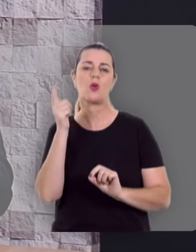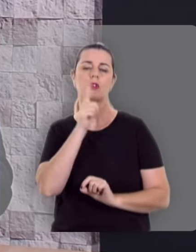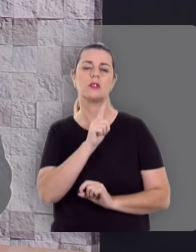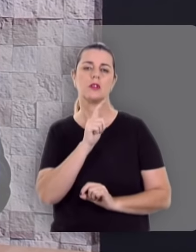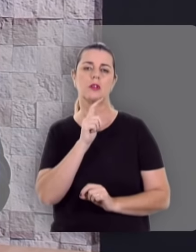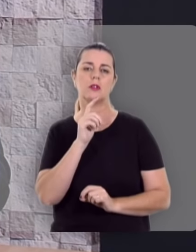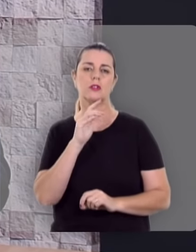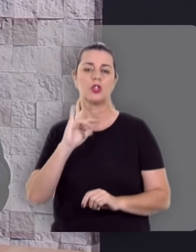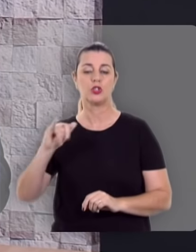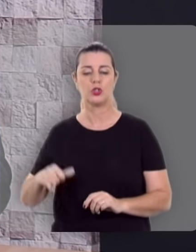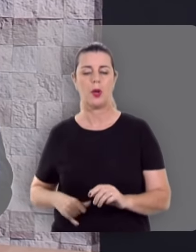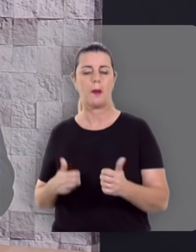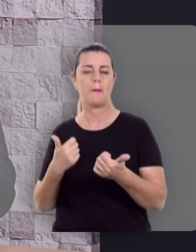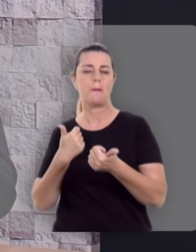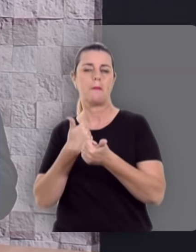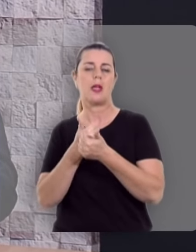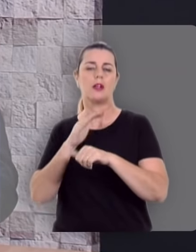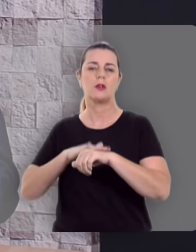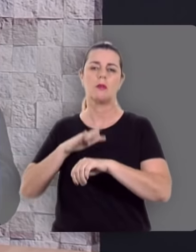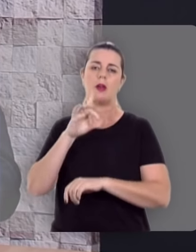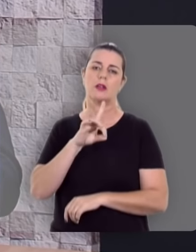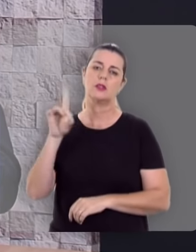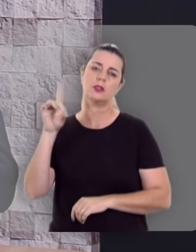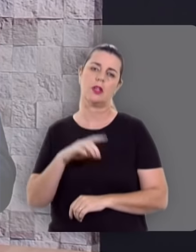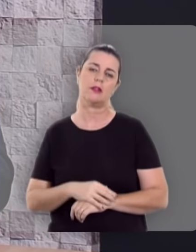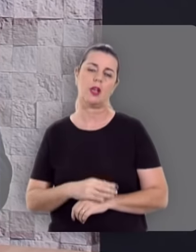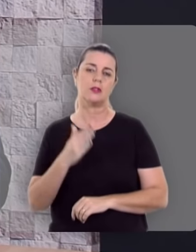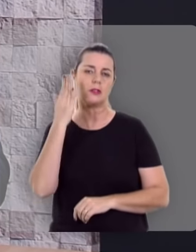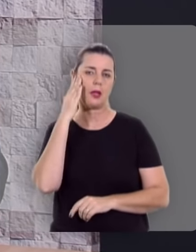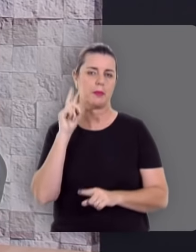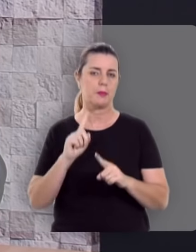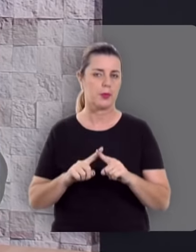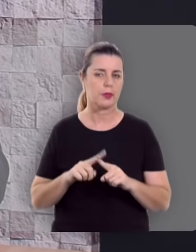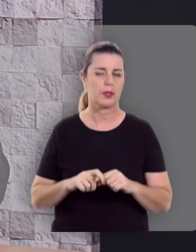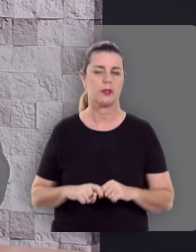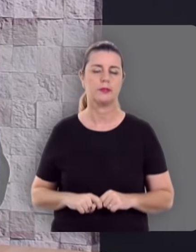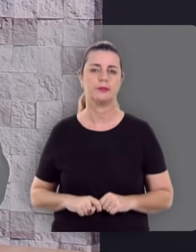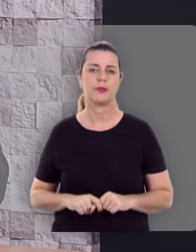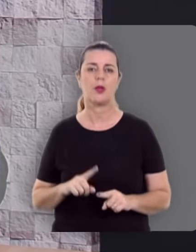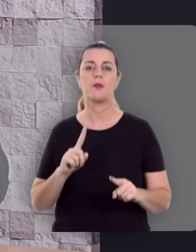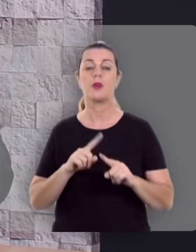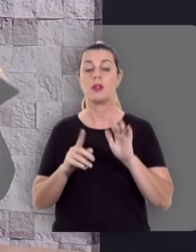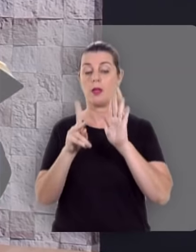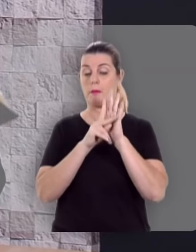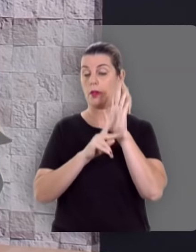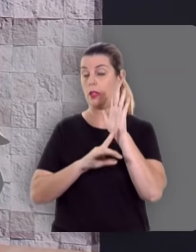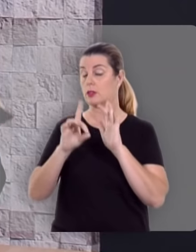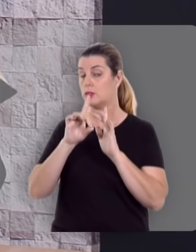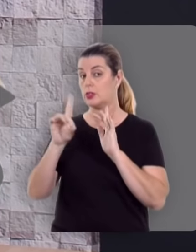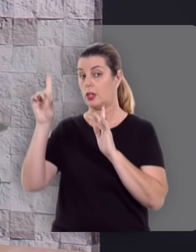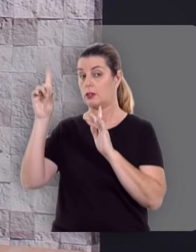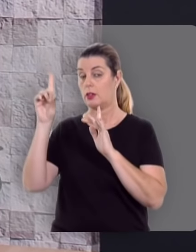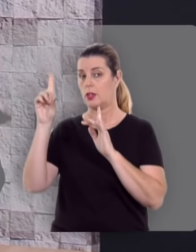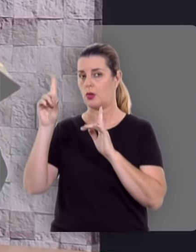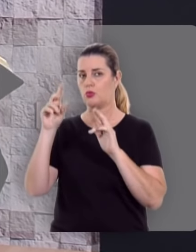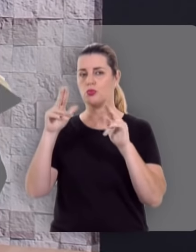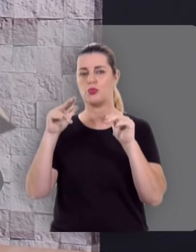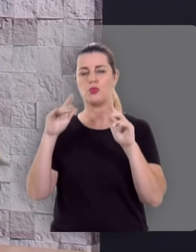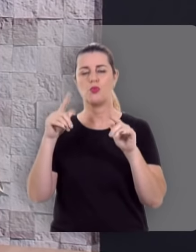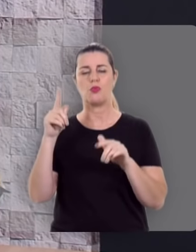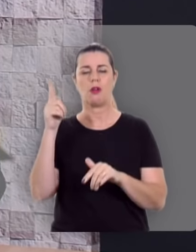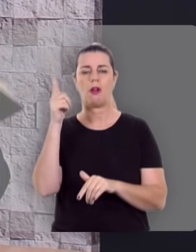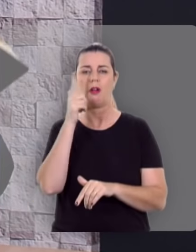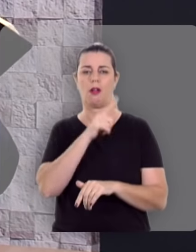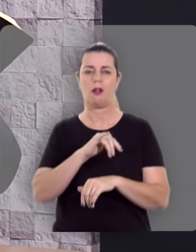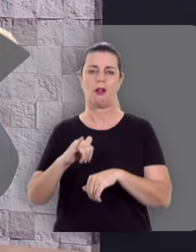conseguiu? Colocar Jó mais perto de Deus. Sabem por quê? Porque os planos de Deus